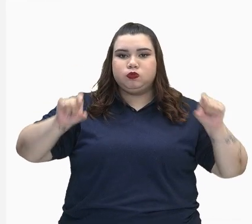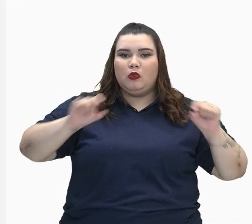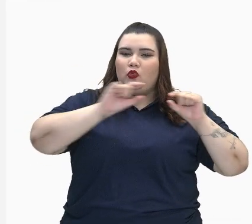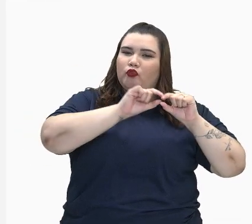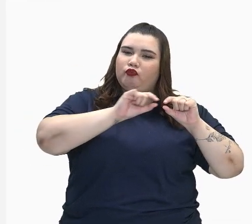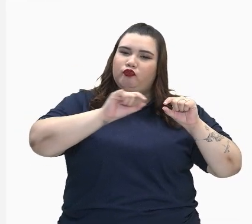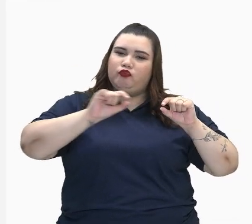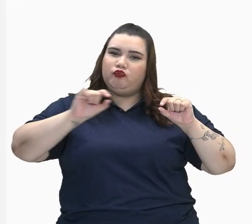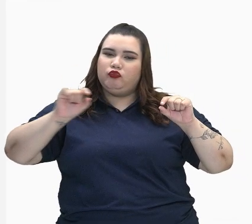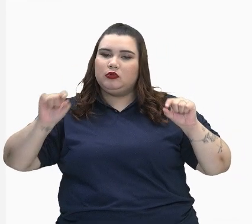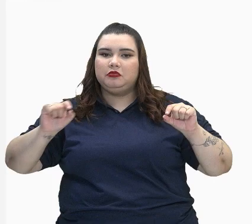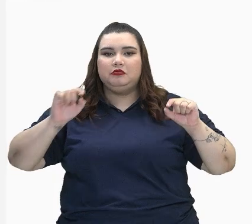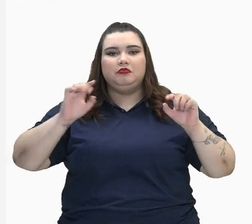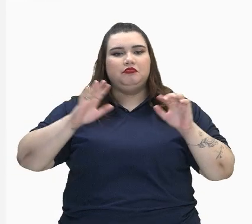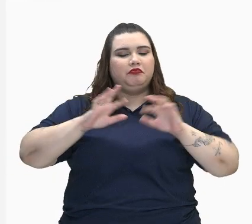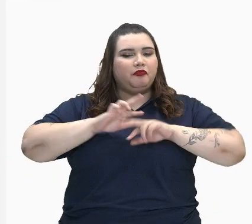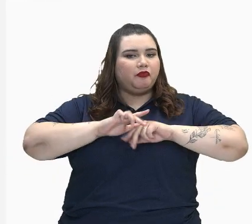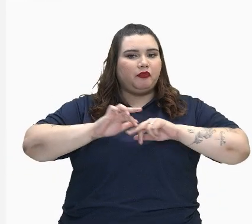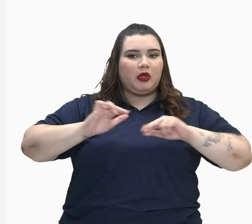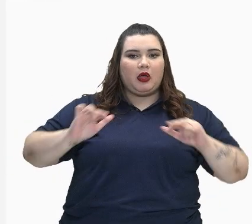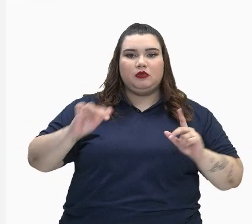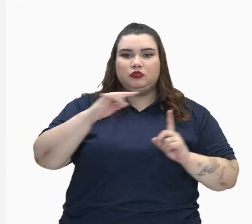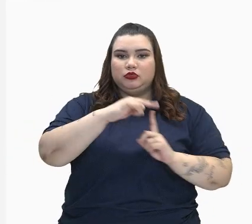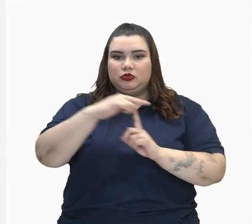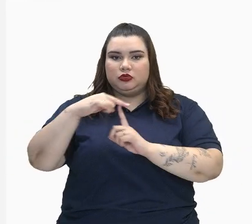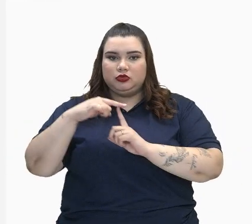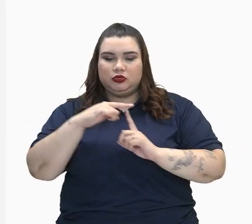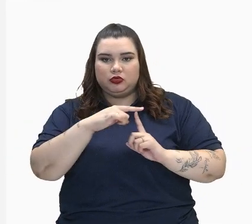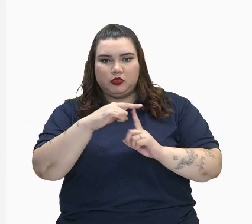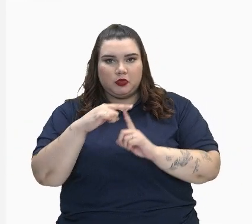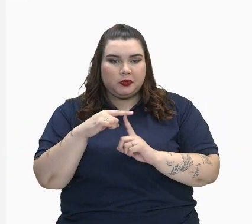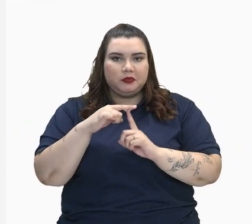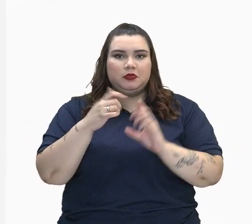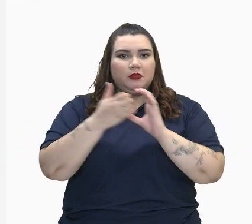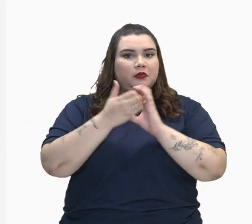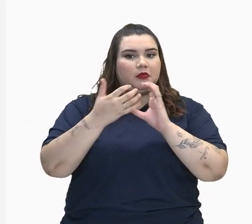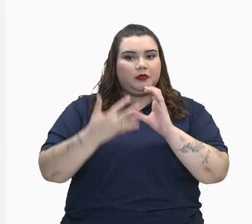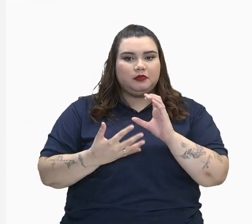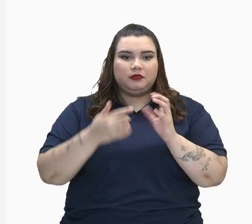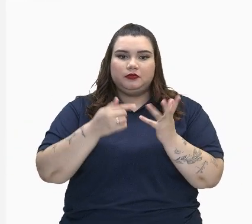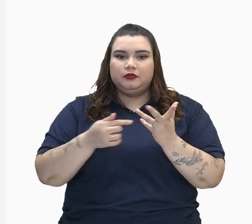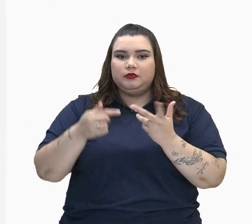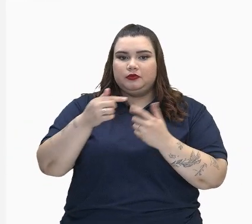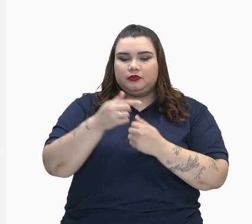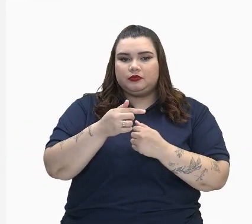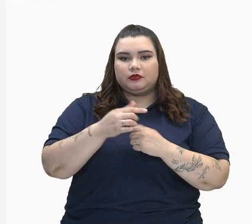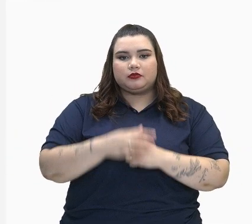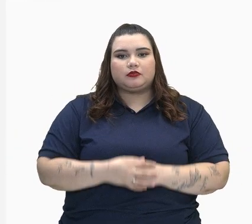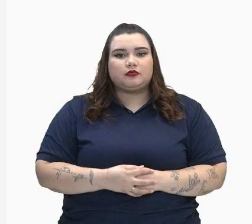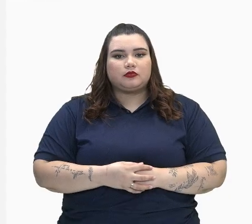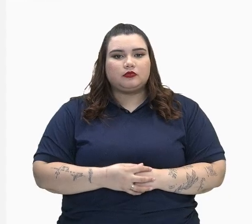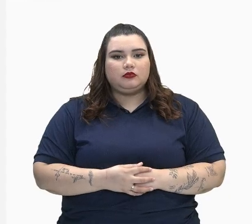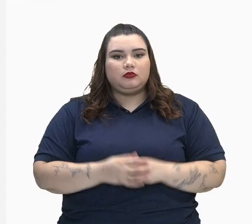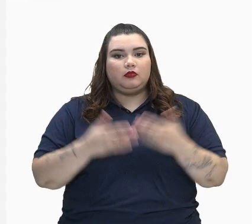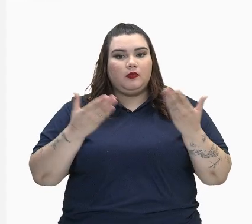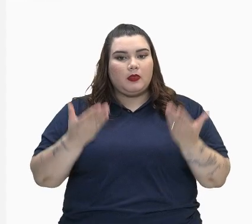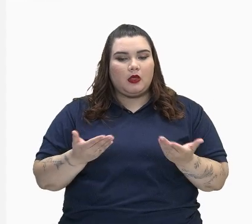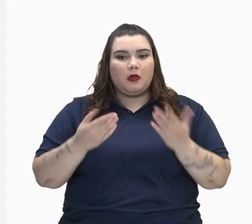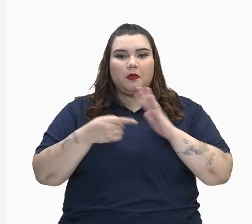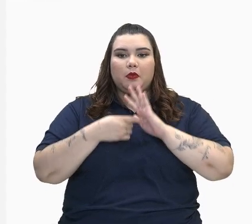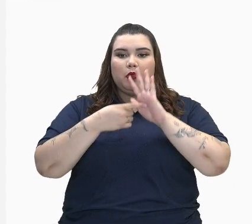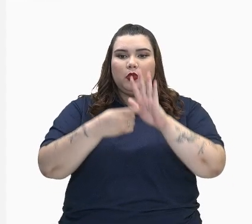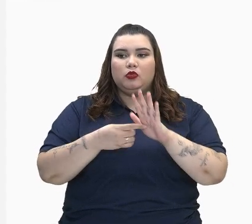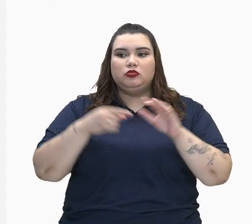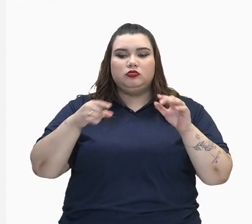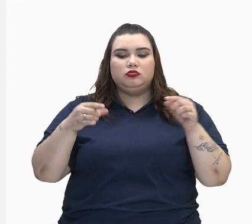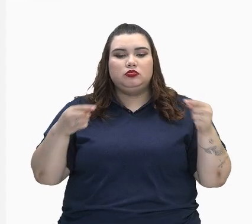grosso, contínuo, entre outros, define contornos, formas e expressões. Então, a linha ela vai definir